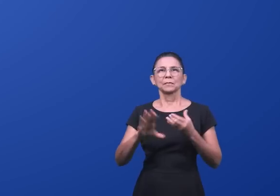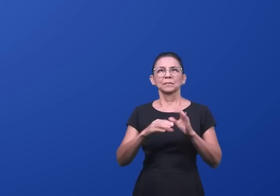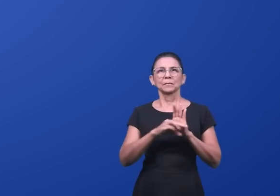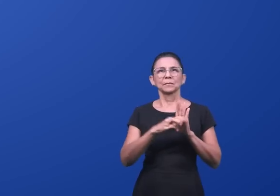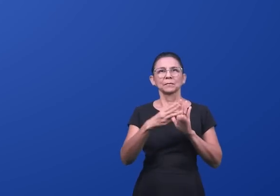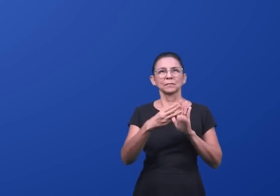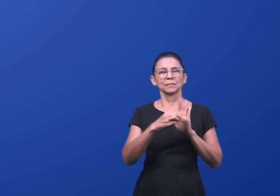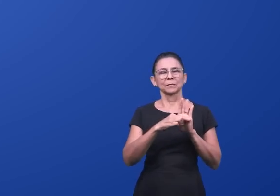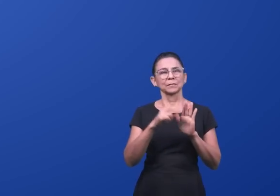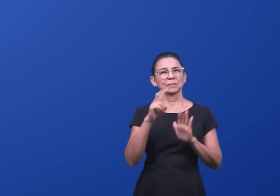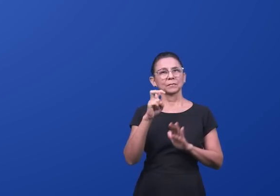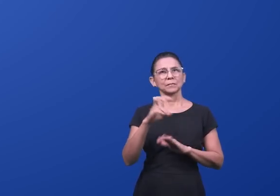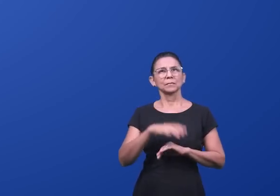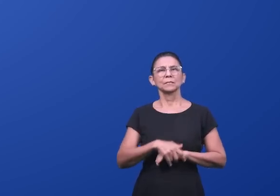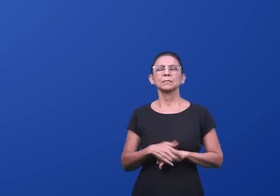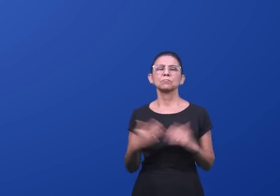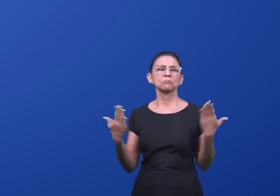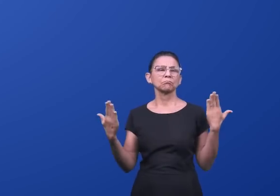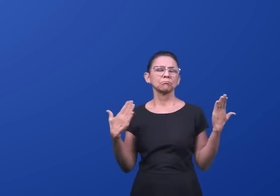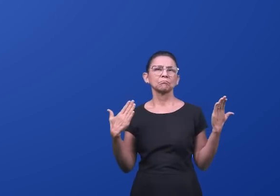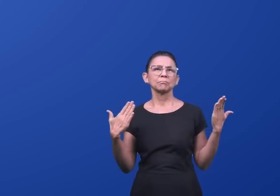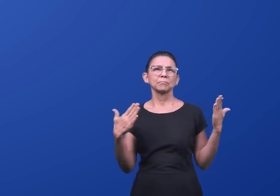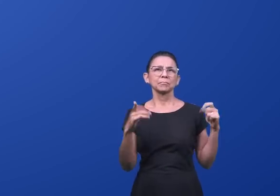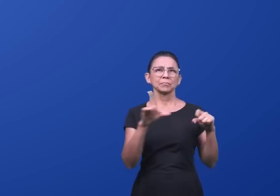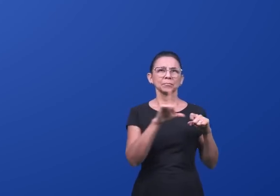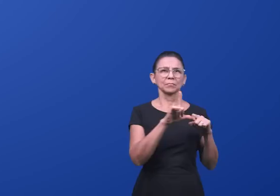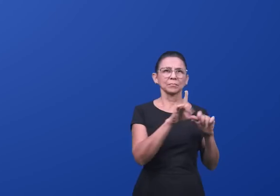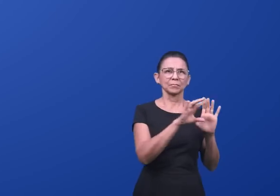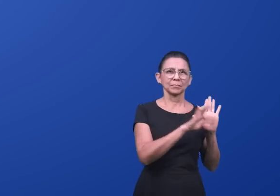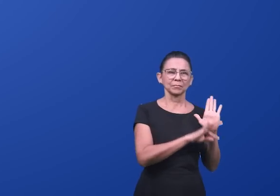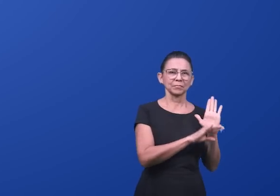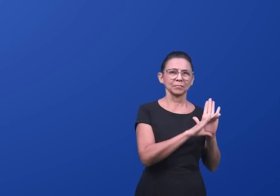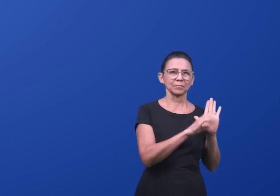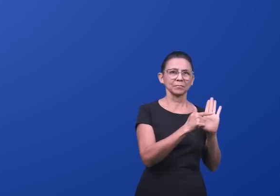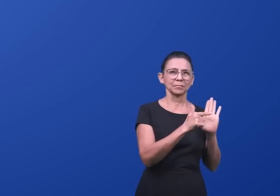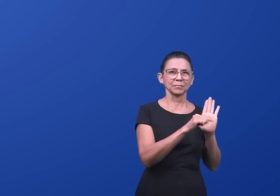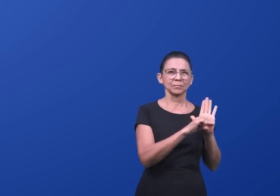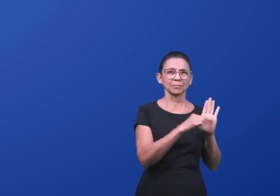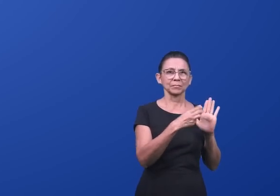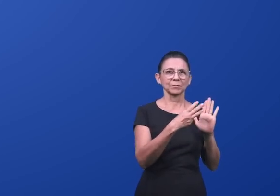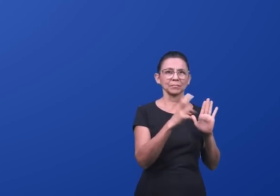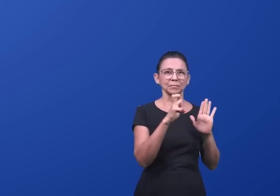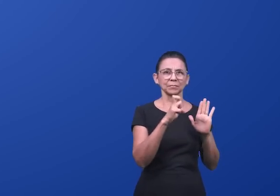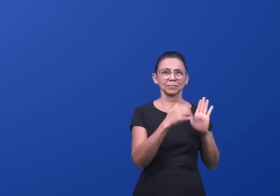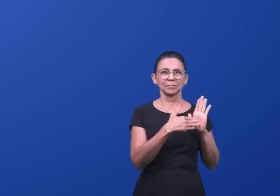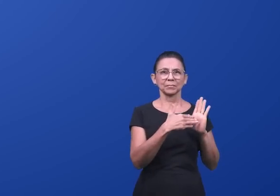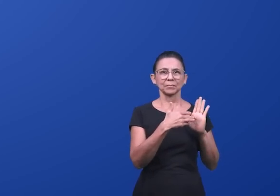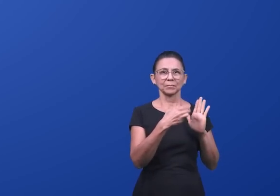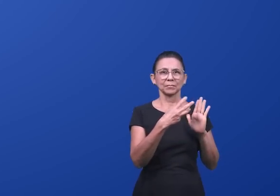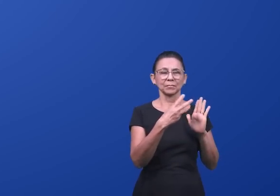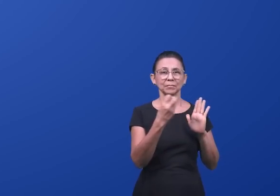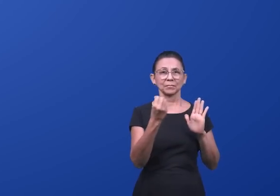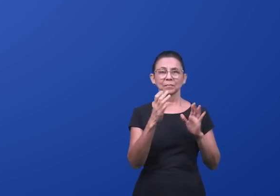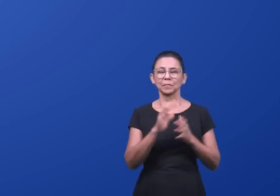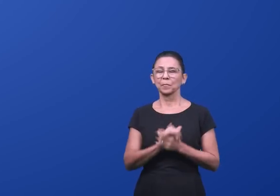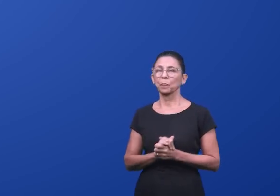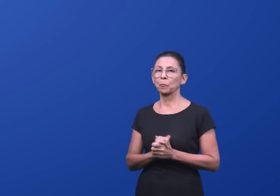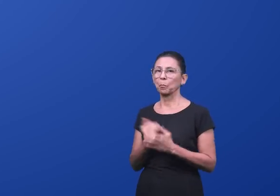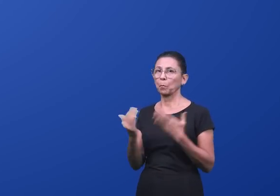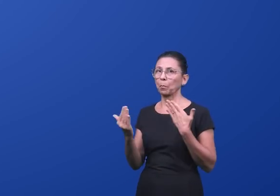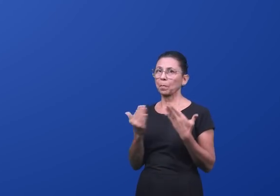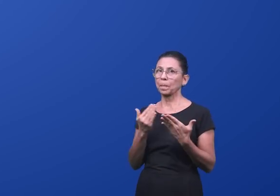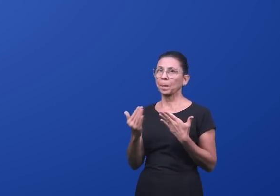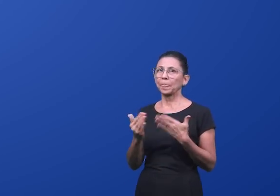35 e 36. A resposta da comparação é: precisamos estar preparados para a volta do Senhor Jesus. A paz do Senhor